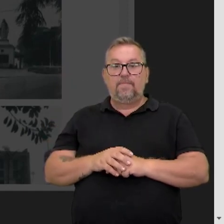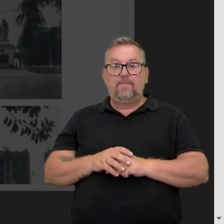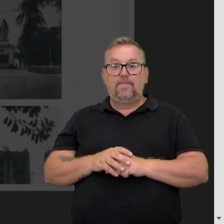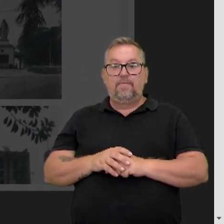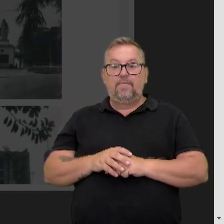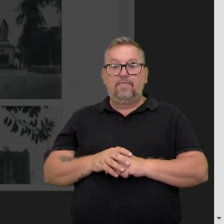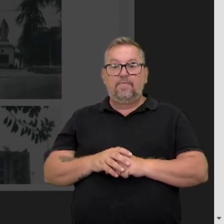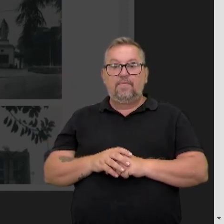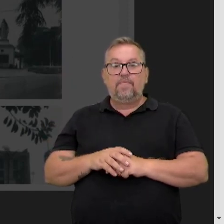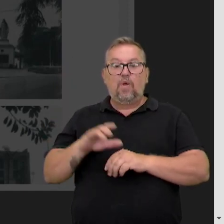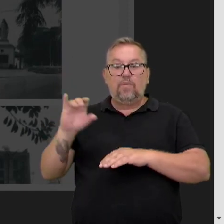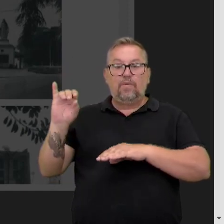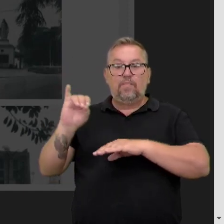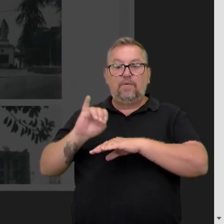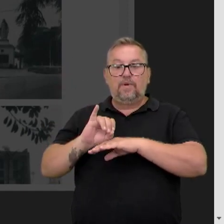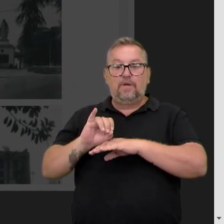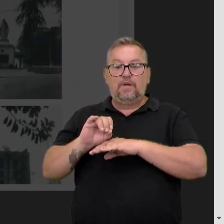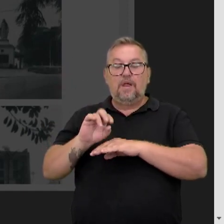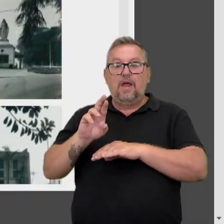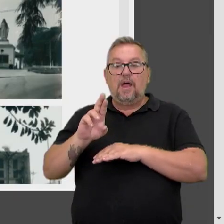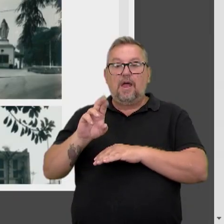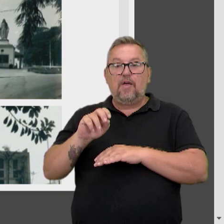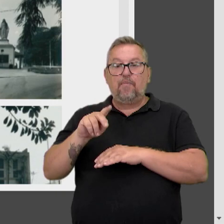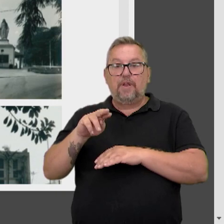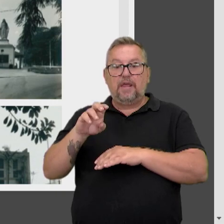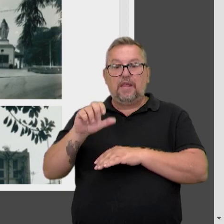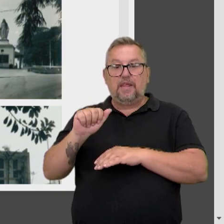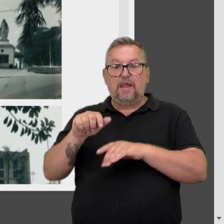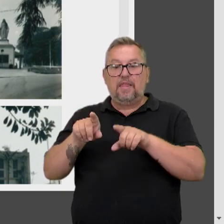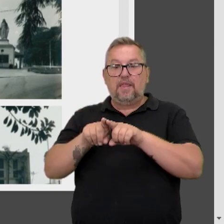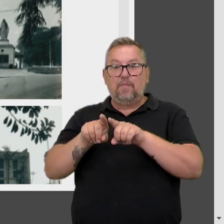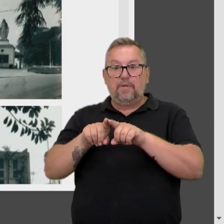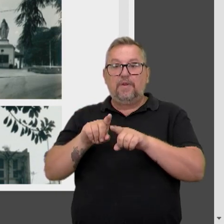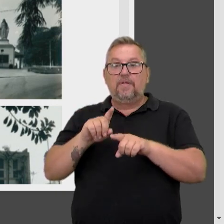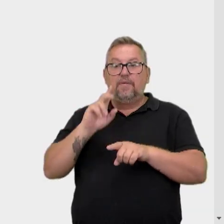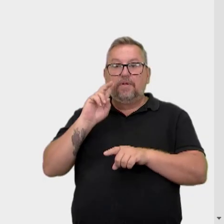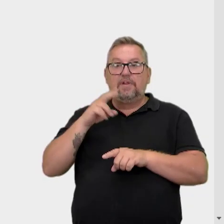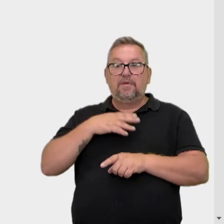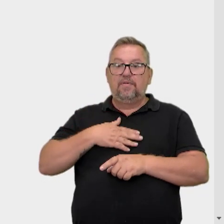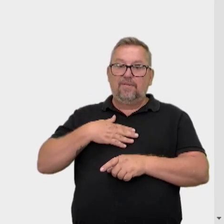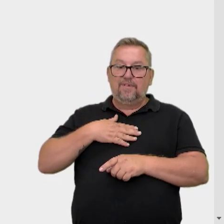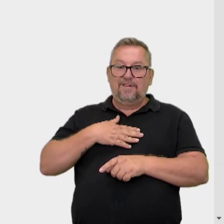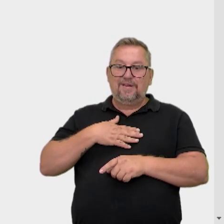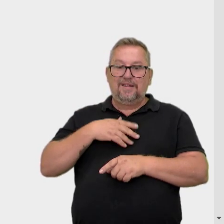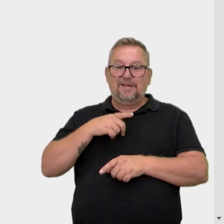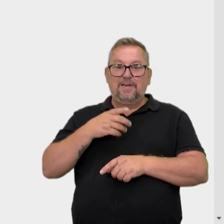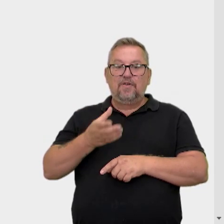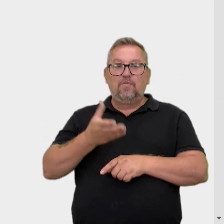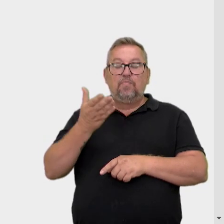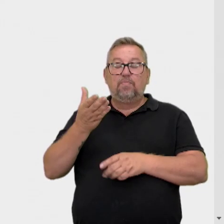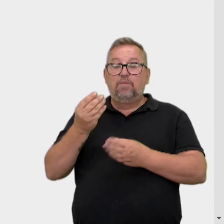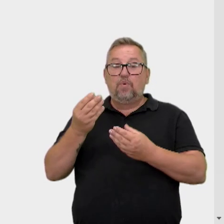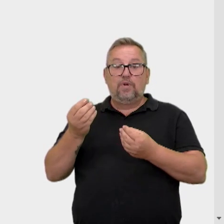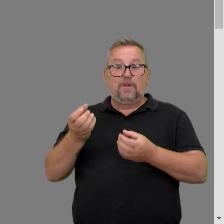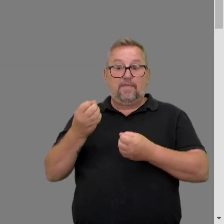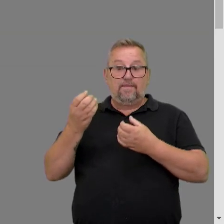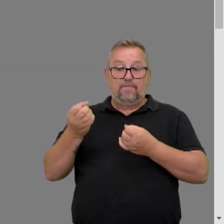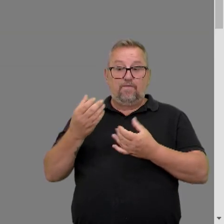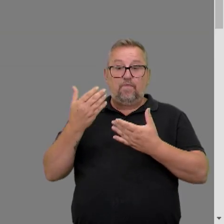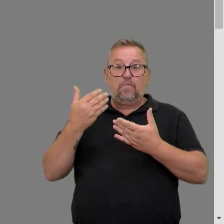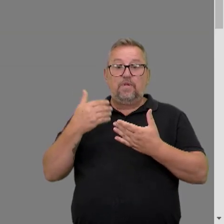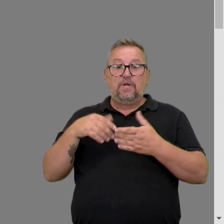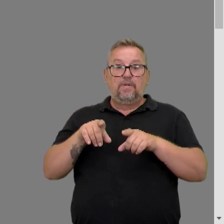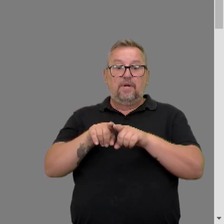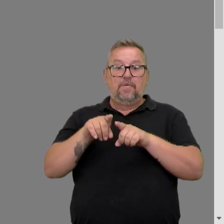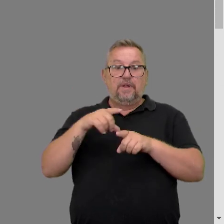dos Imigrantes, a Represa Billings. Então para quem mora em Diadema aí, ó, tem muitas informações aí. E tem,